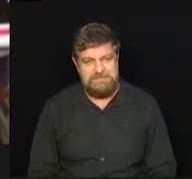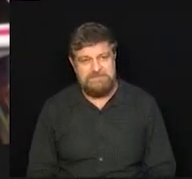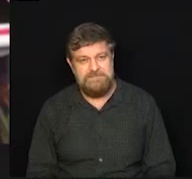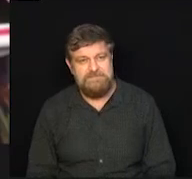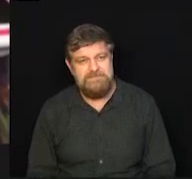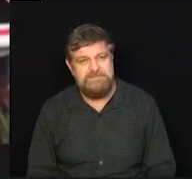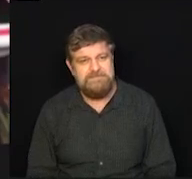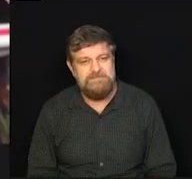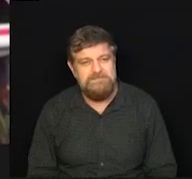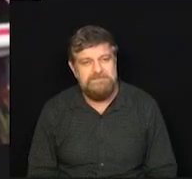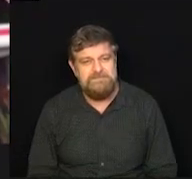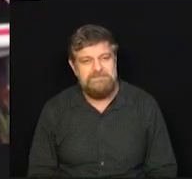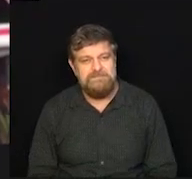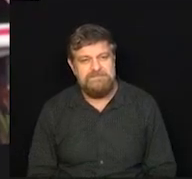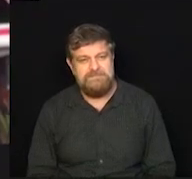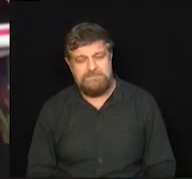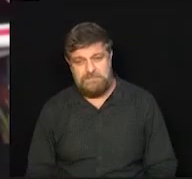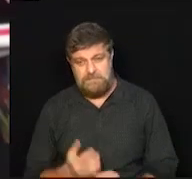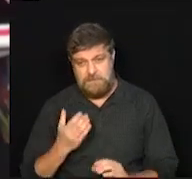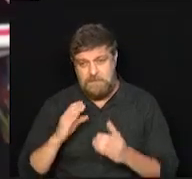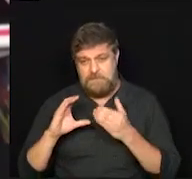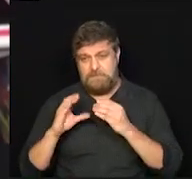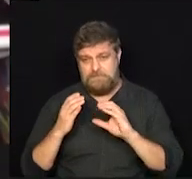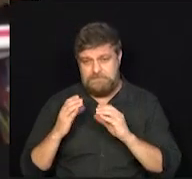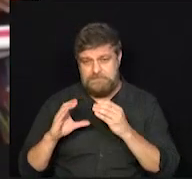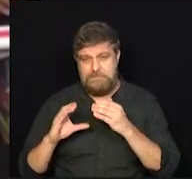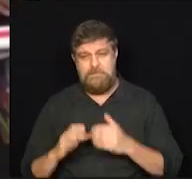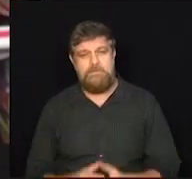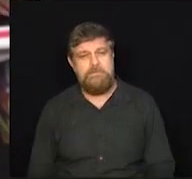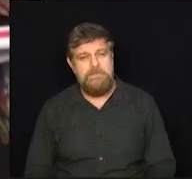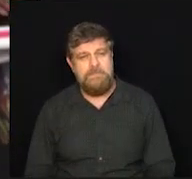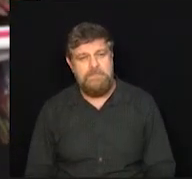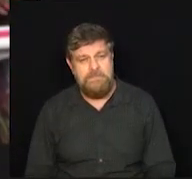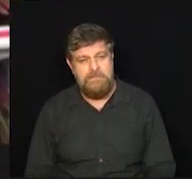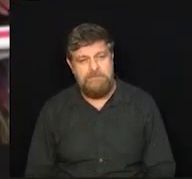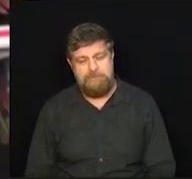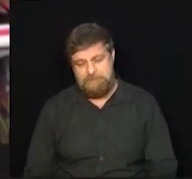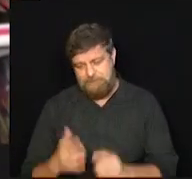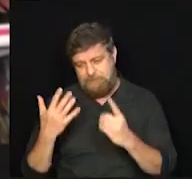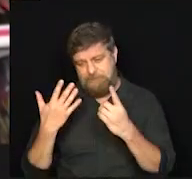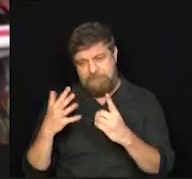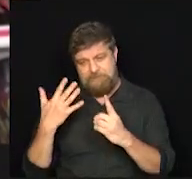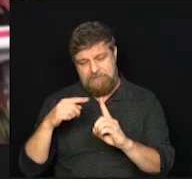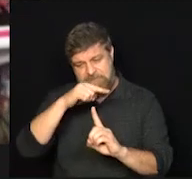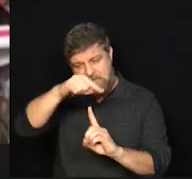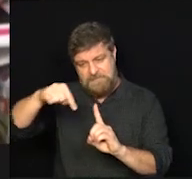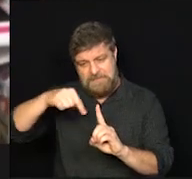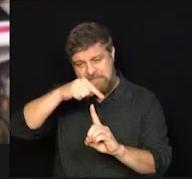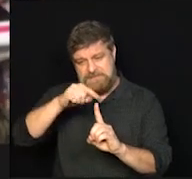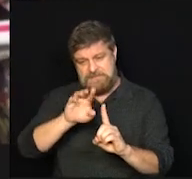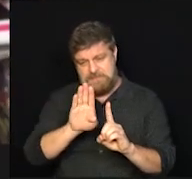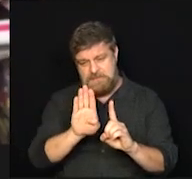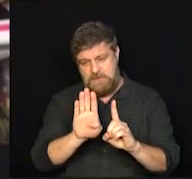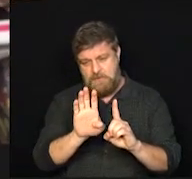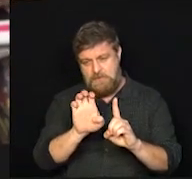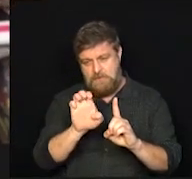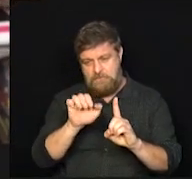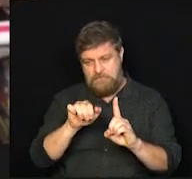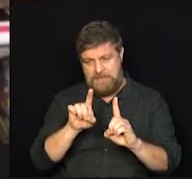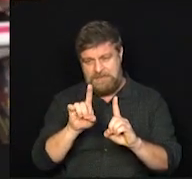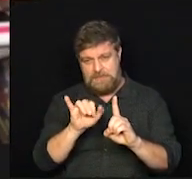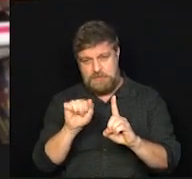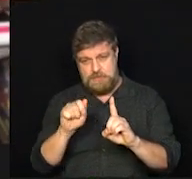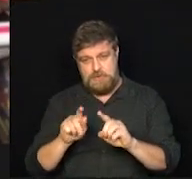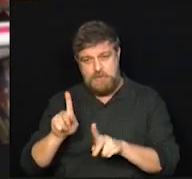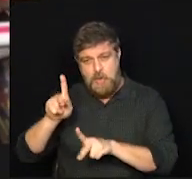E aí e salve São Benedito Salve os nossos